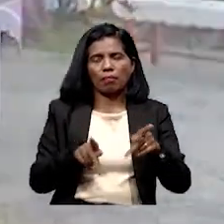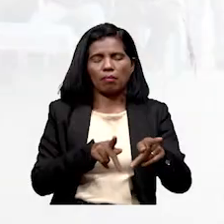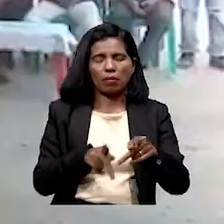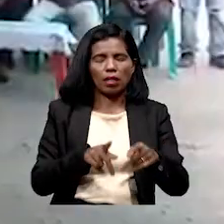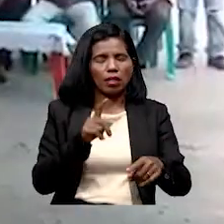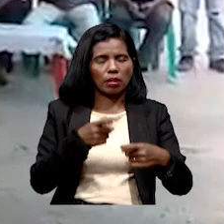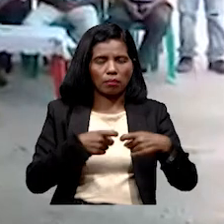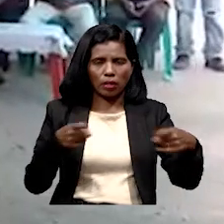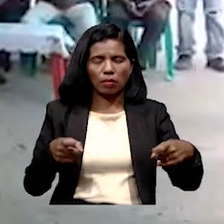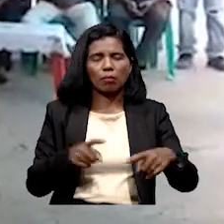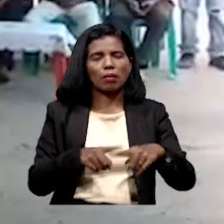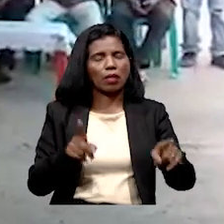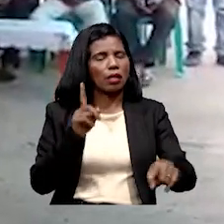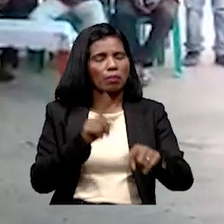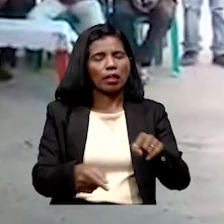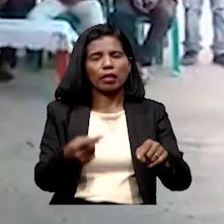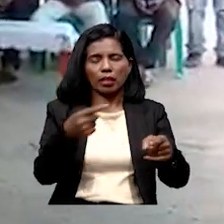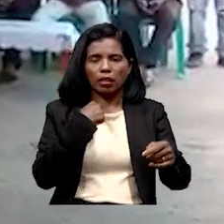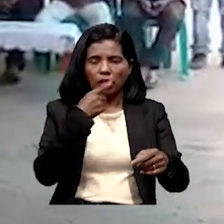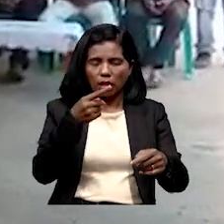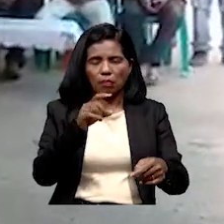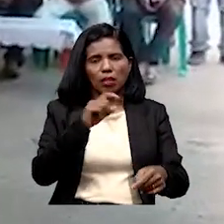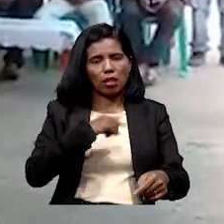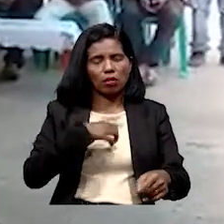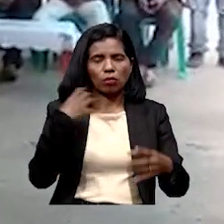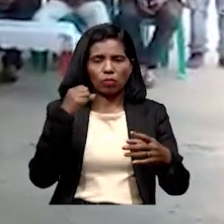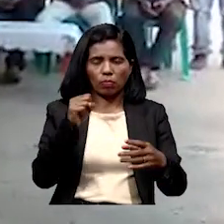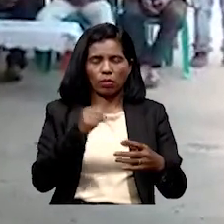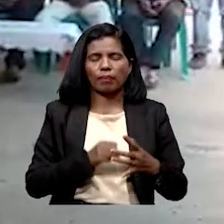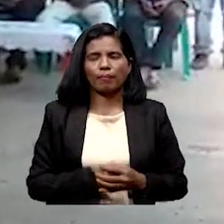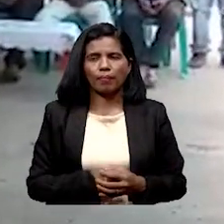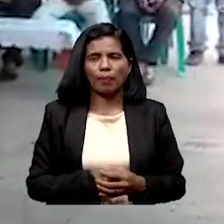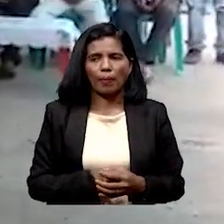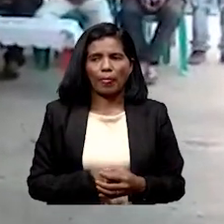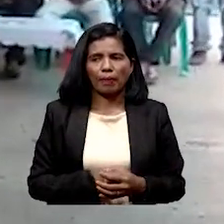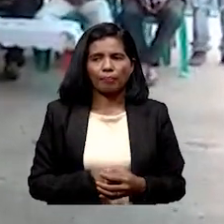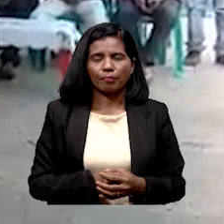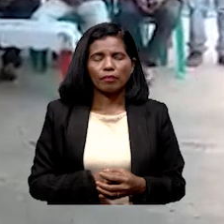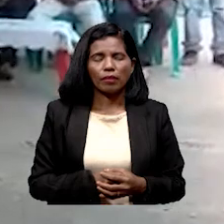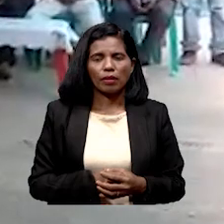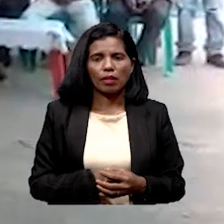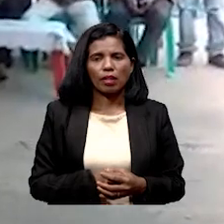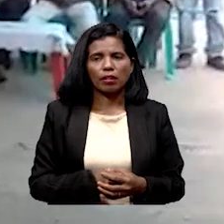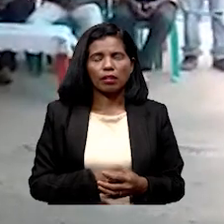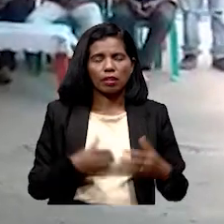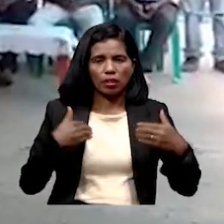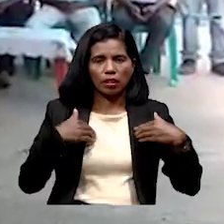lima. Morre em casa do malu. A mama que não vá, Félix nem rádio,